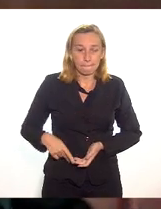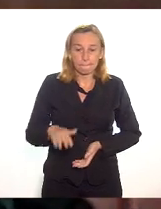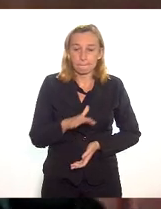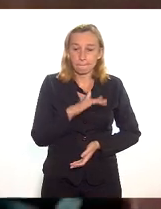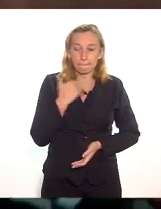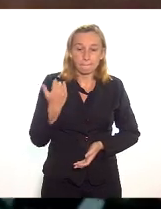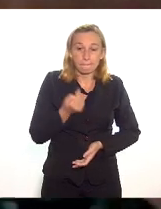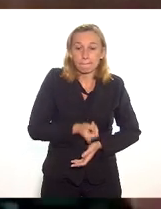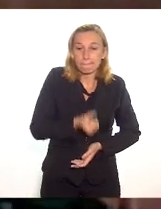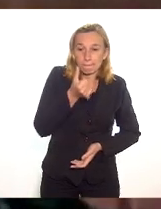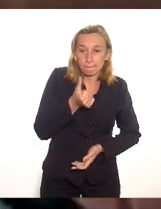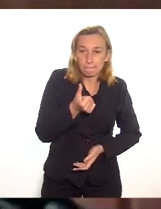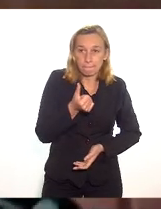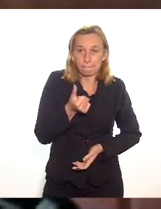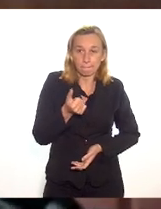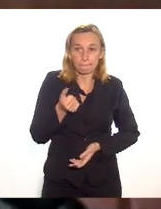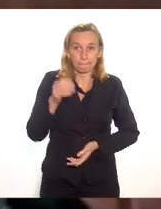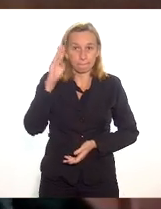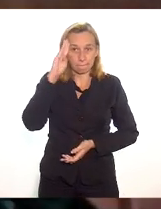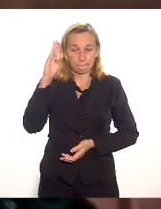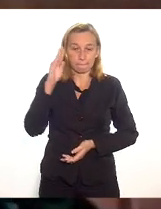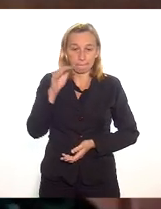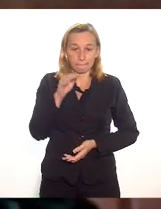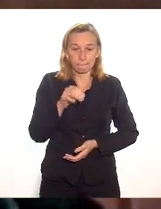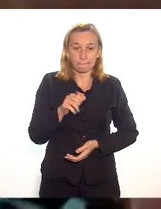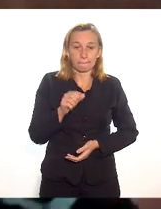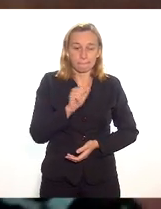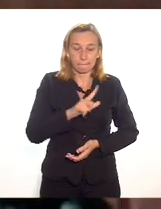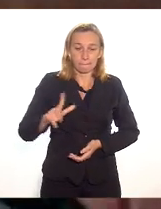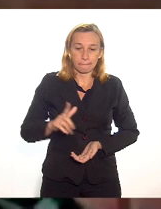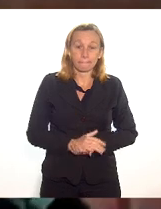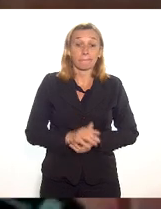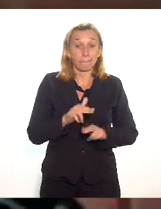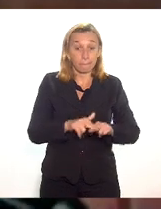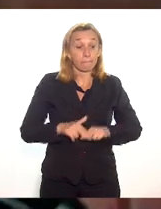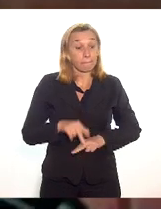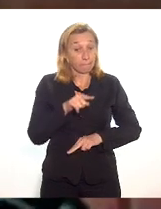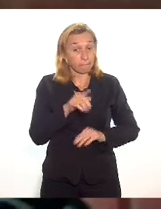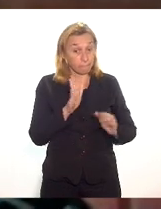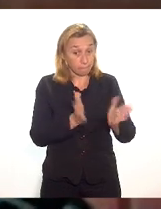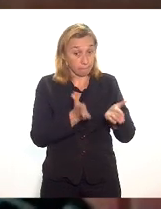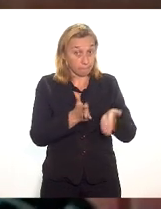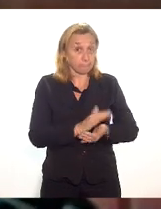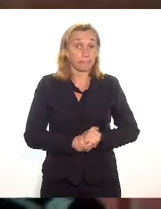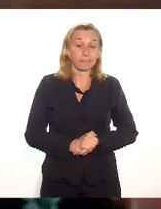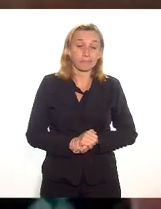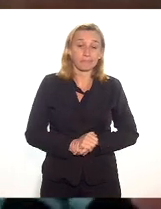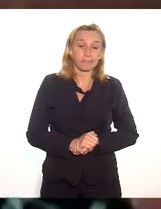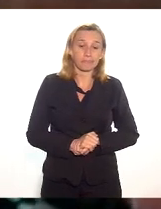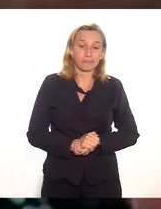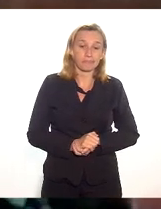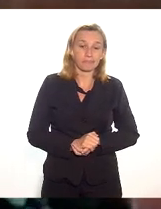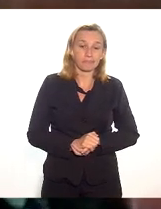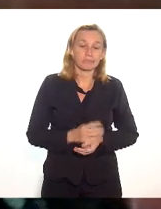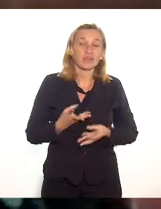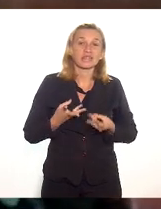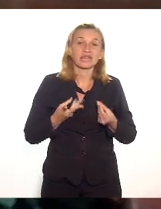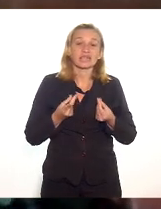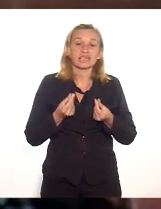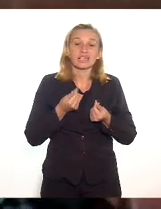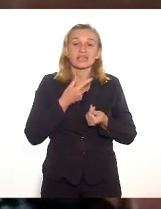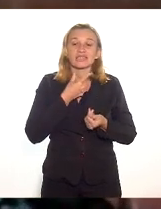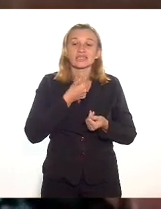ditadura civil, empresarial e militar nesse país. Por isso, ele agora sacia sua sede